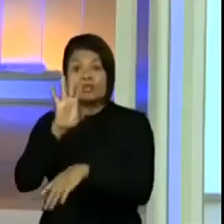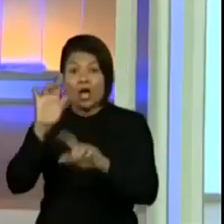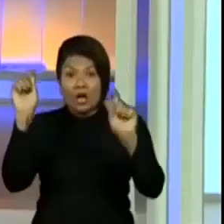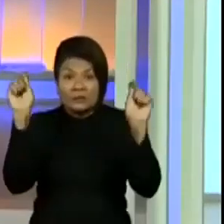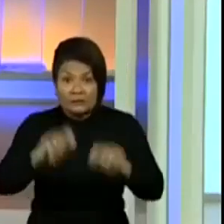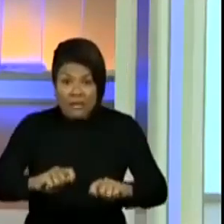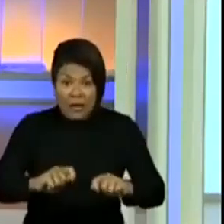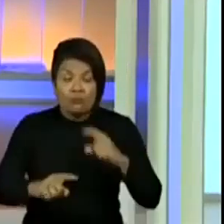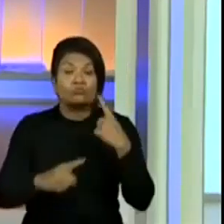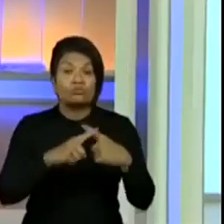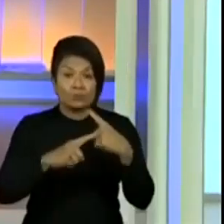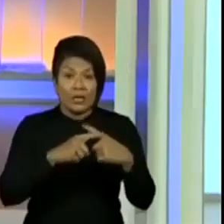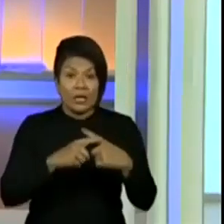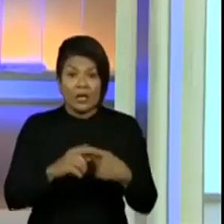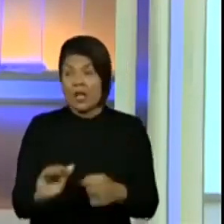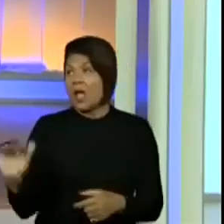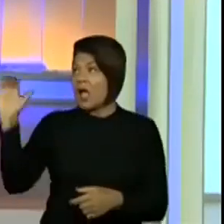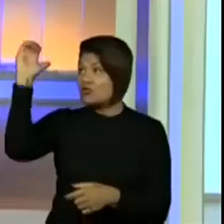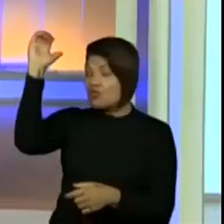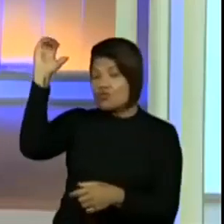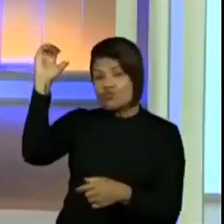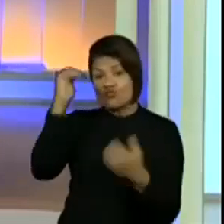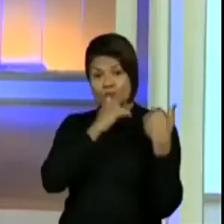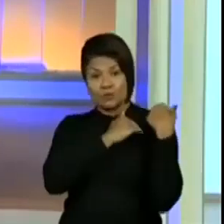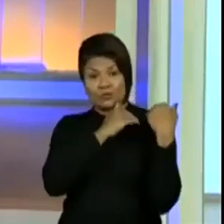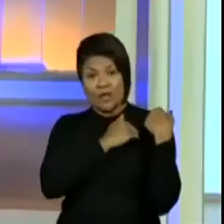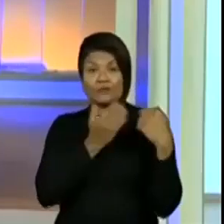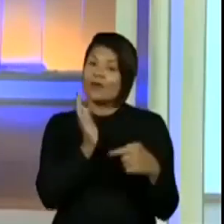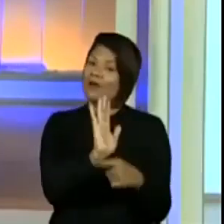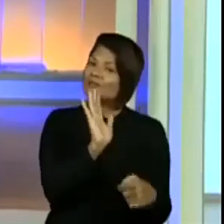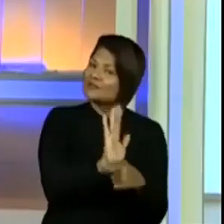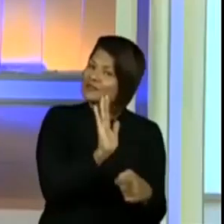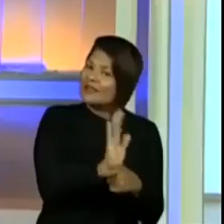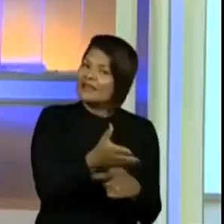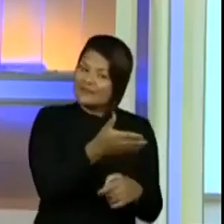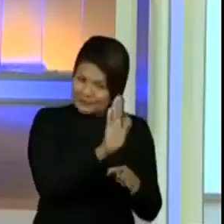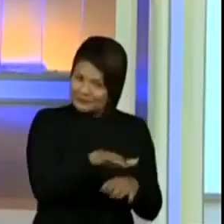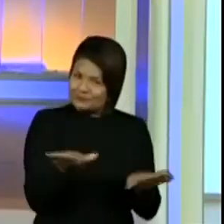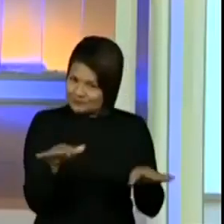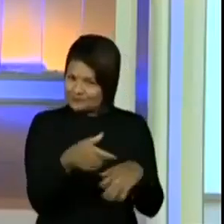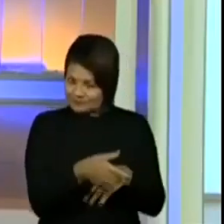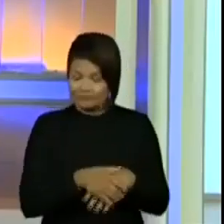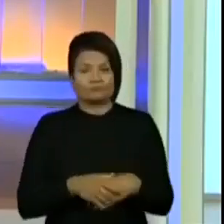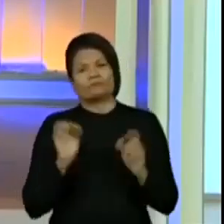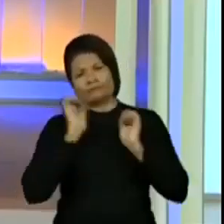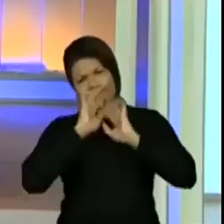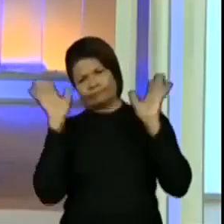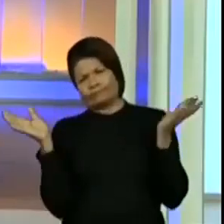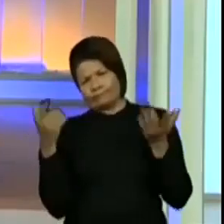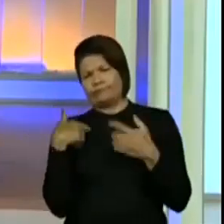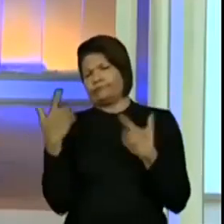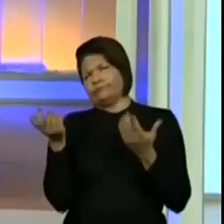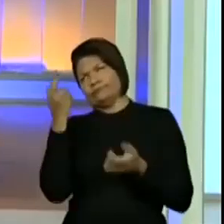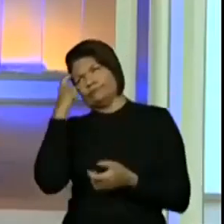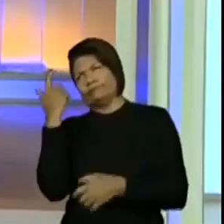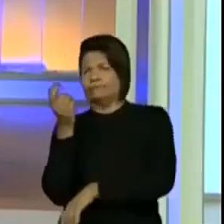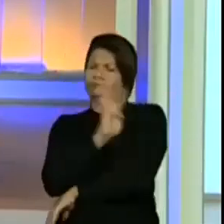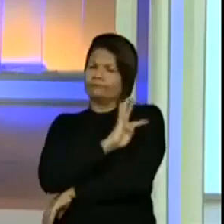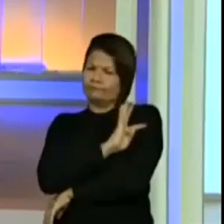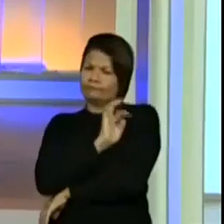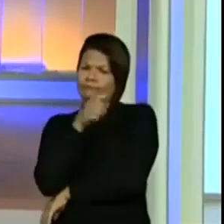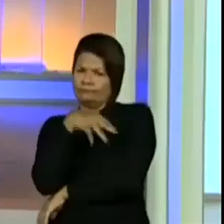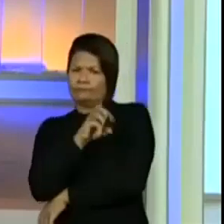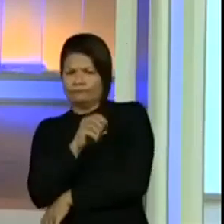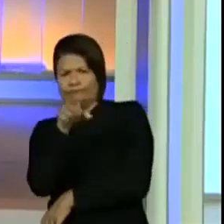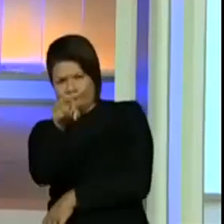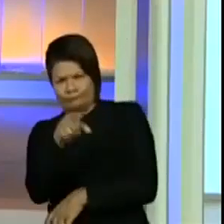muitos responsáveis estão ajudando a molecada neste momento. É claro que quando a gente pensa em quarto ano, principalmente